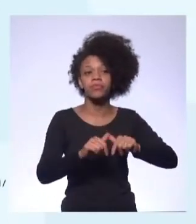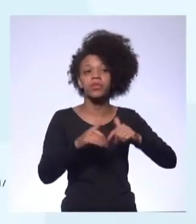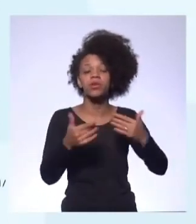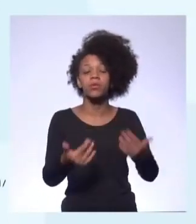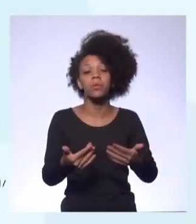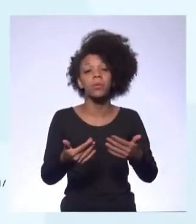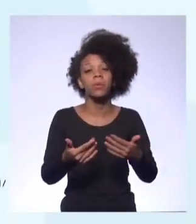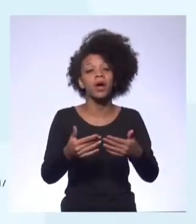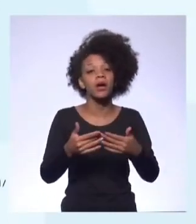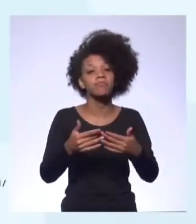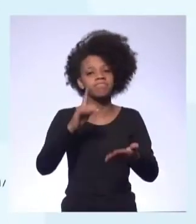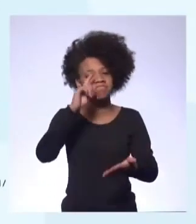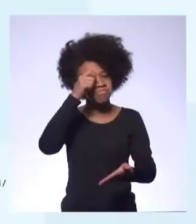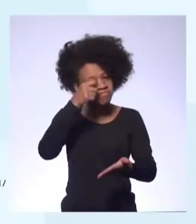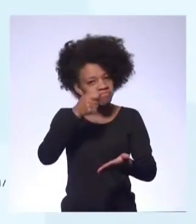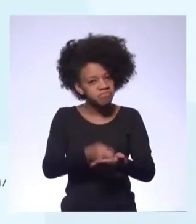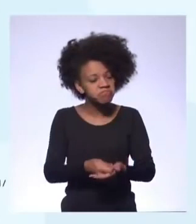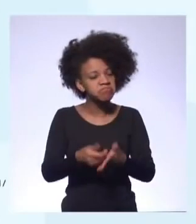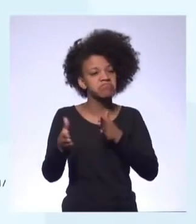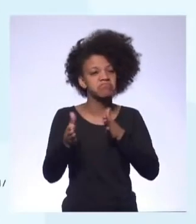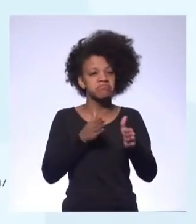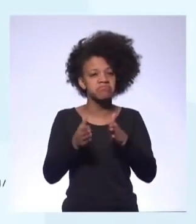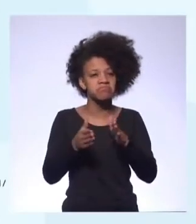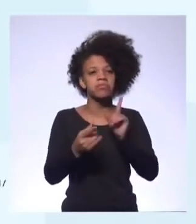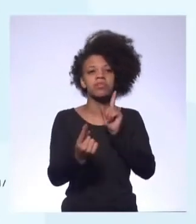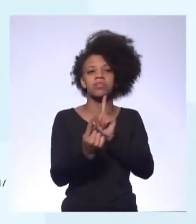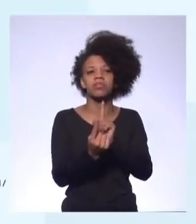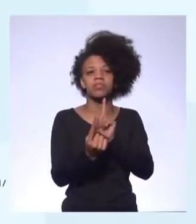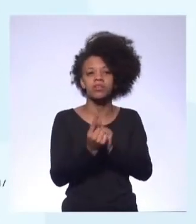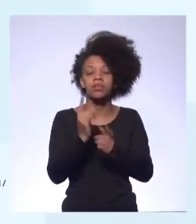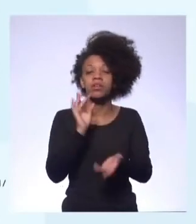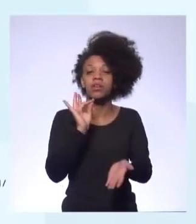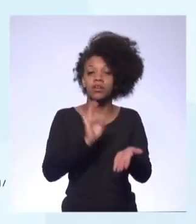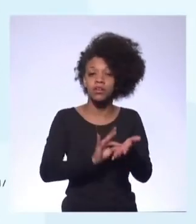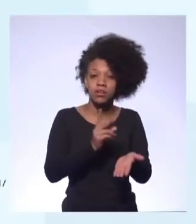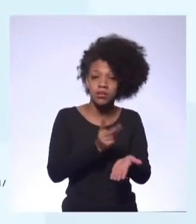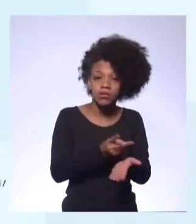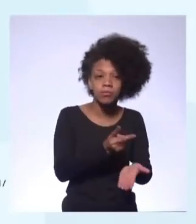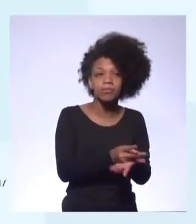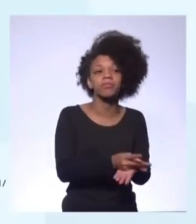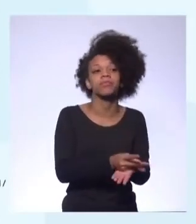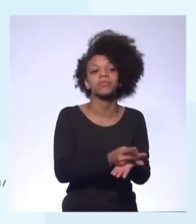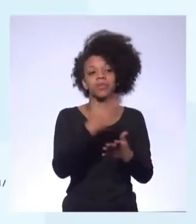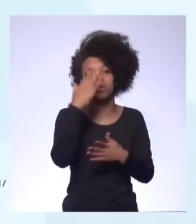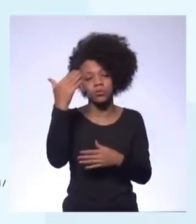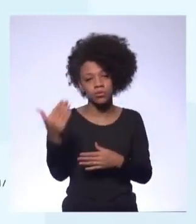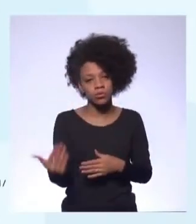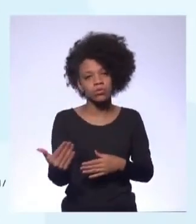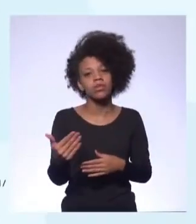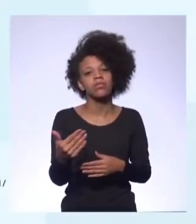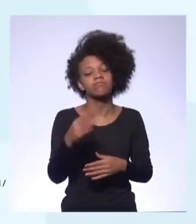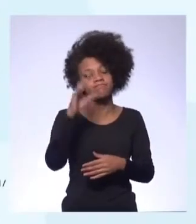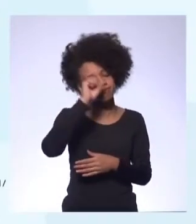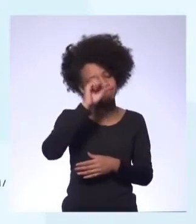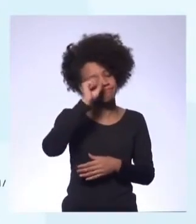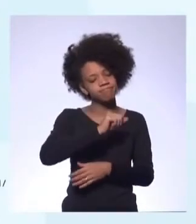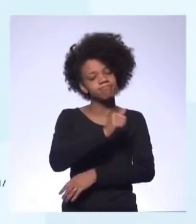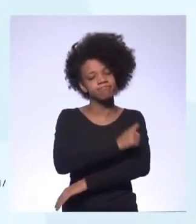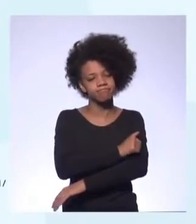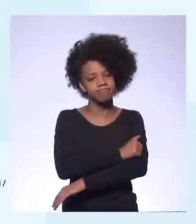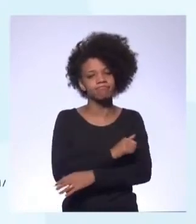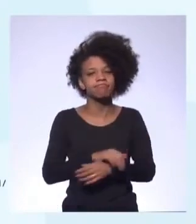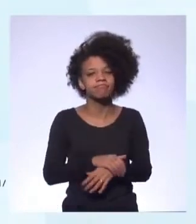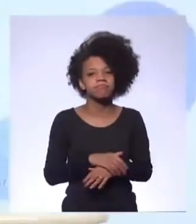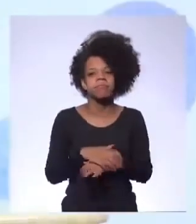todos, com a garantia do acesso, do atendimento, da permanência e do sucesso na aprendizagem dos